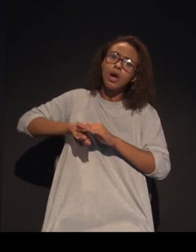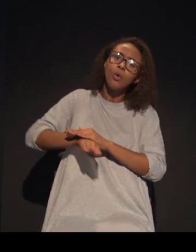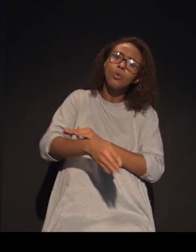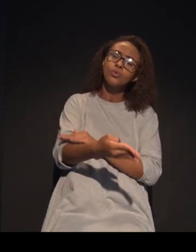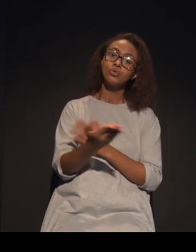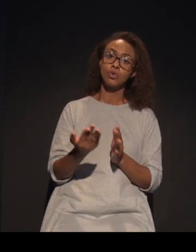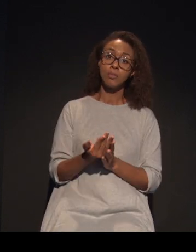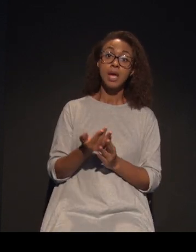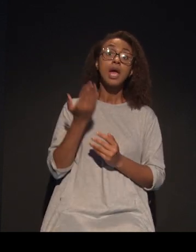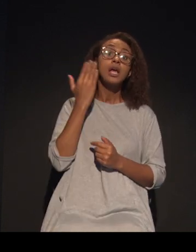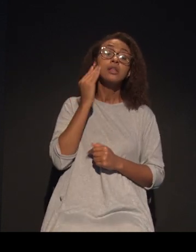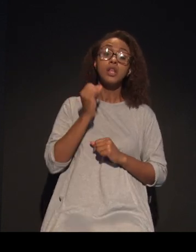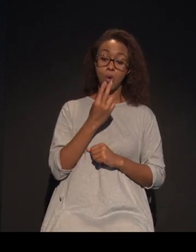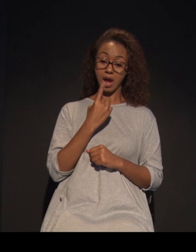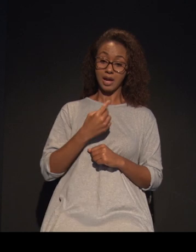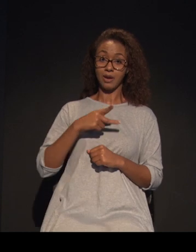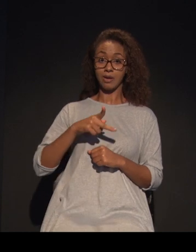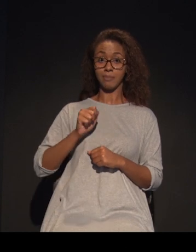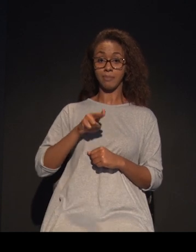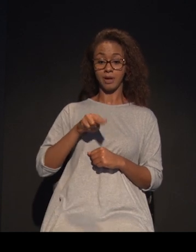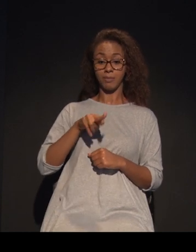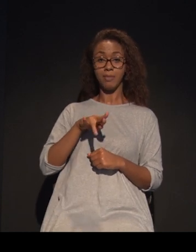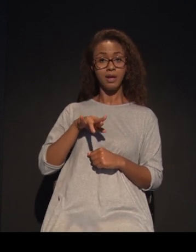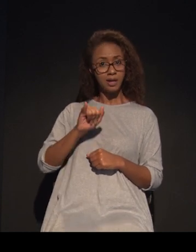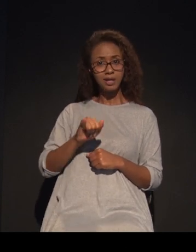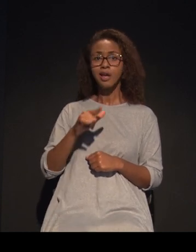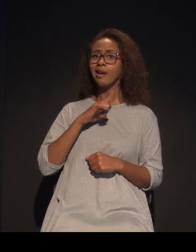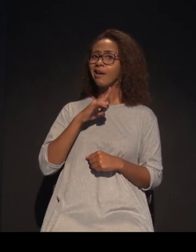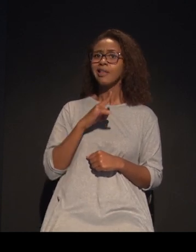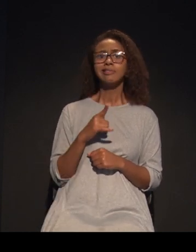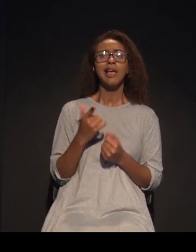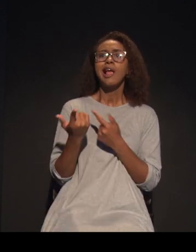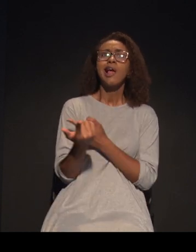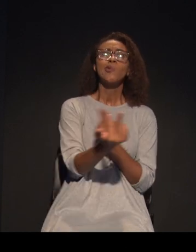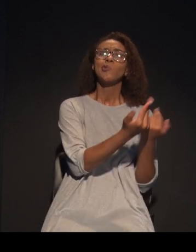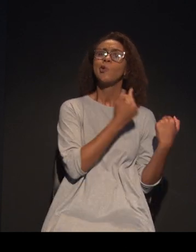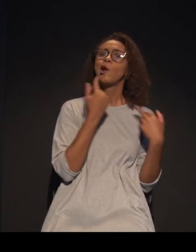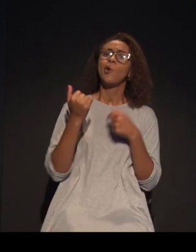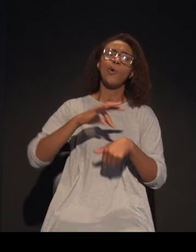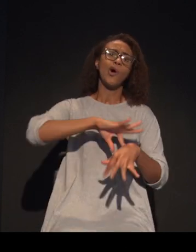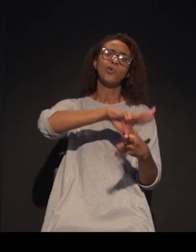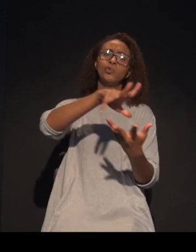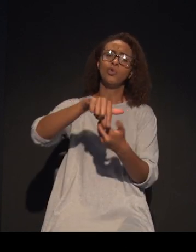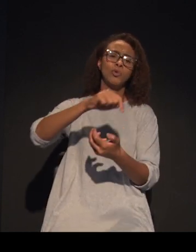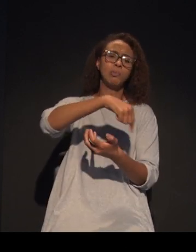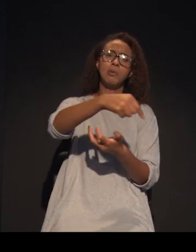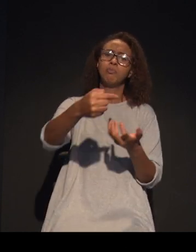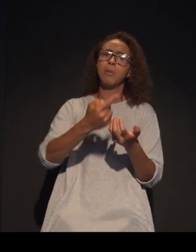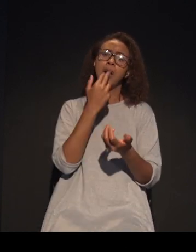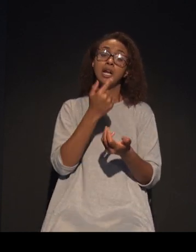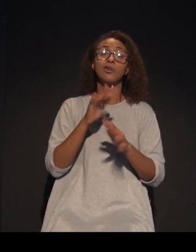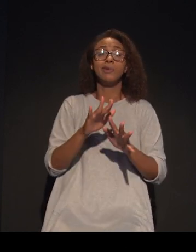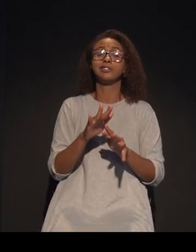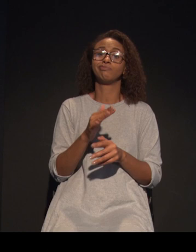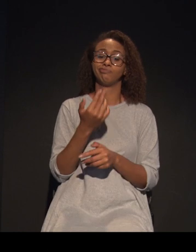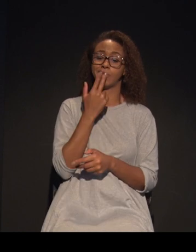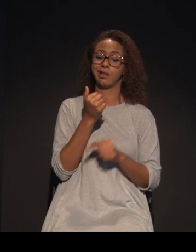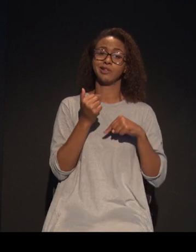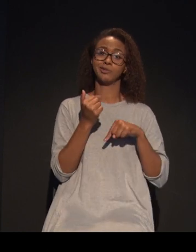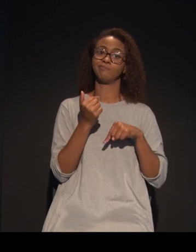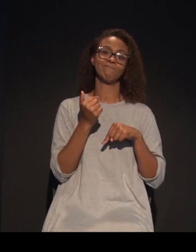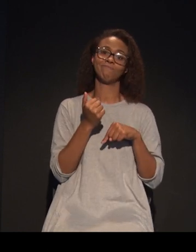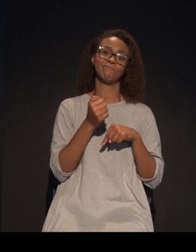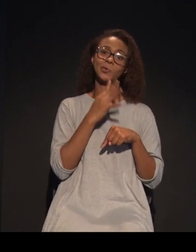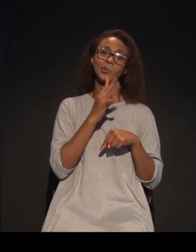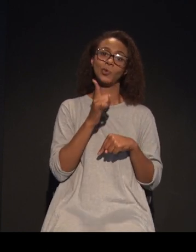amar é uma língua a língua rica e completa como qualquer outra língua falada no mundo uma língua desconhecida a pra lá